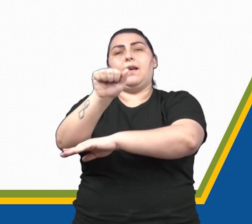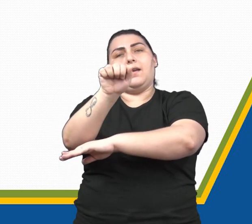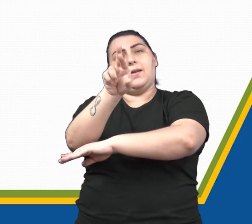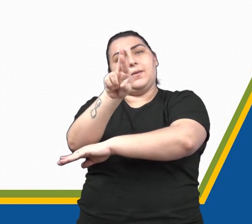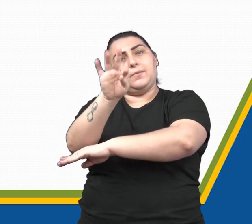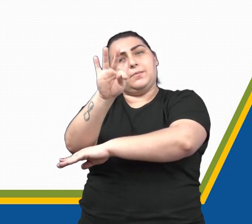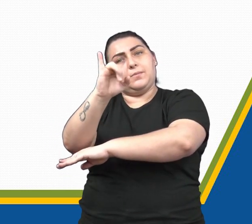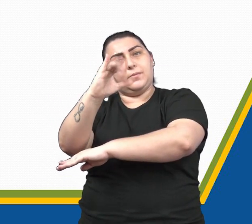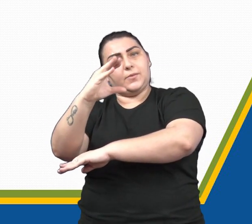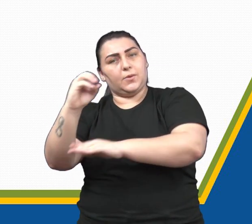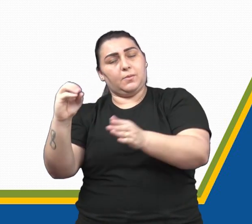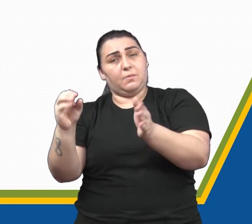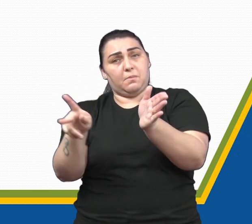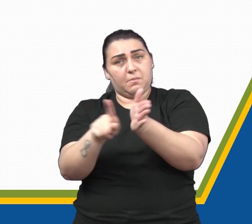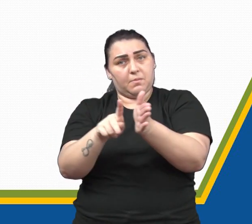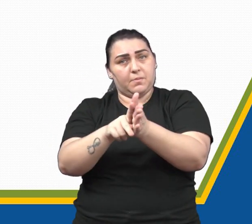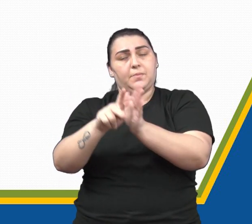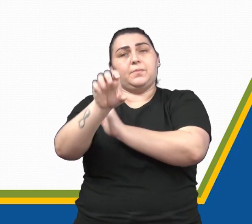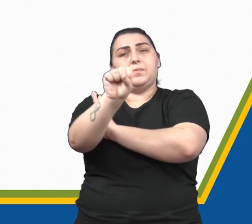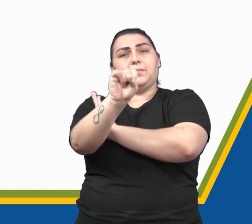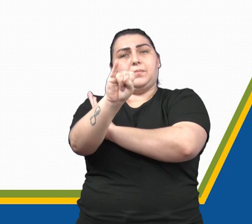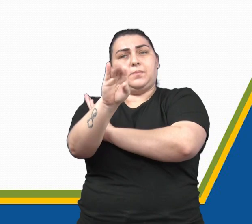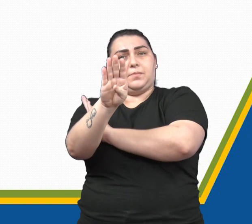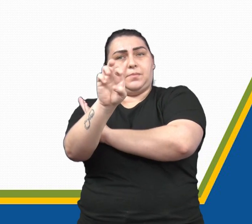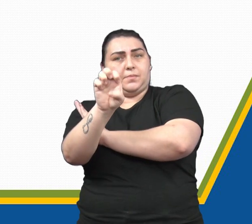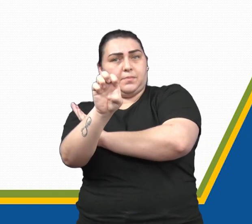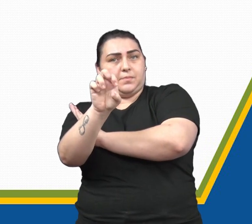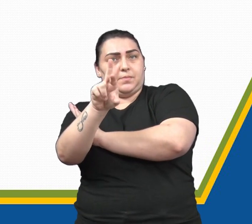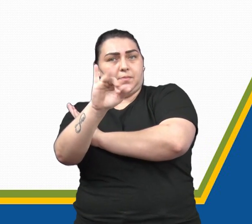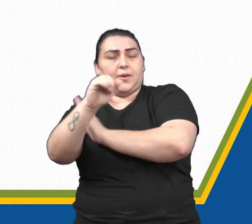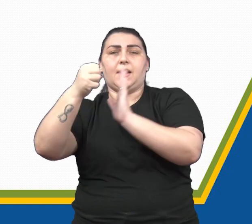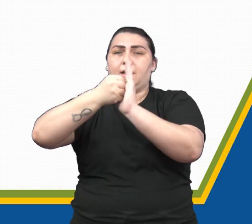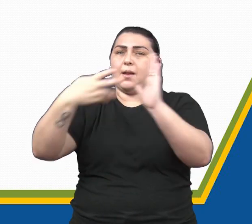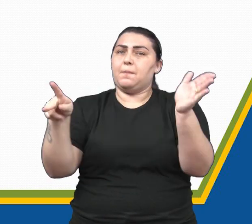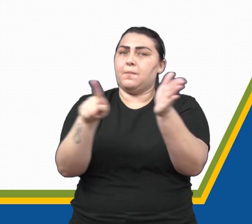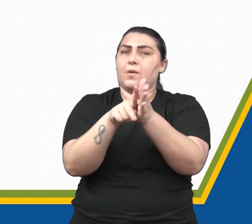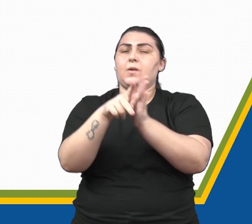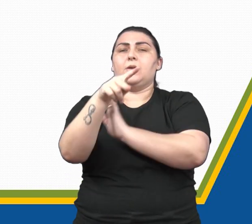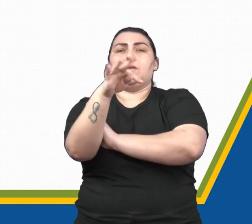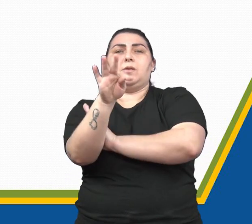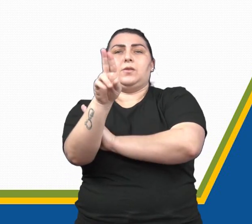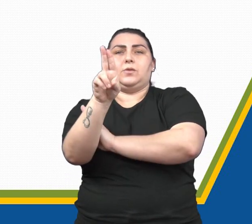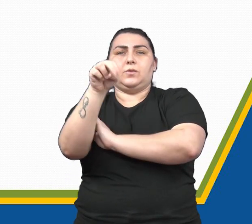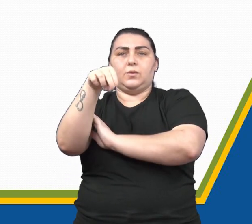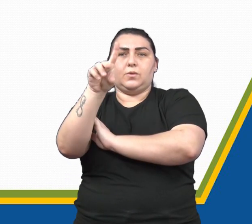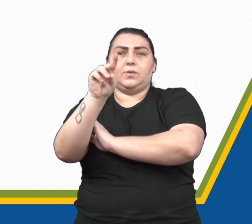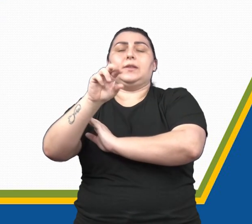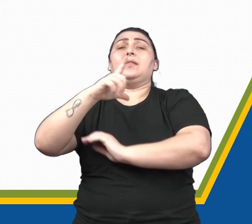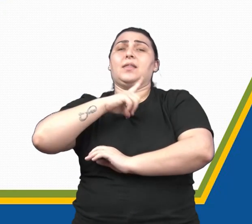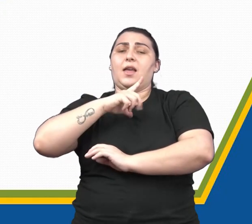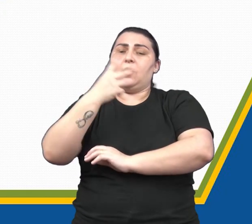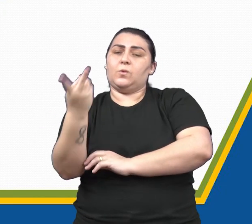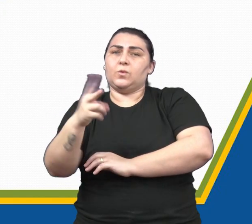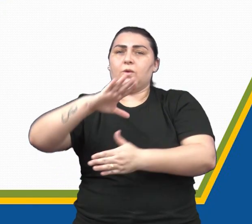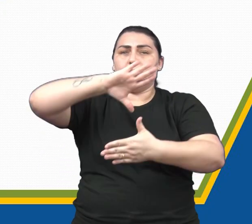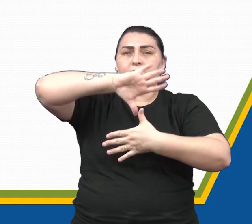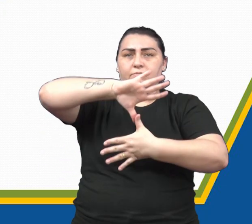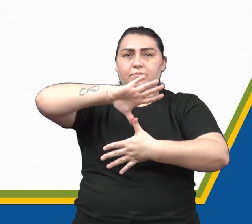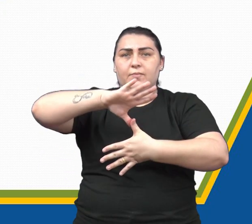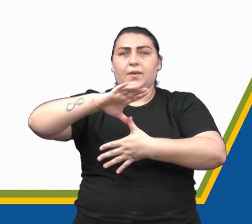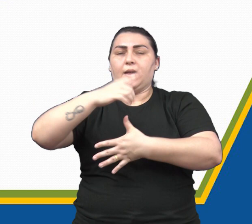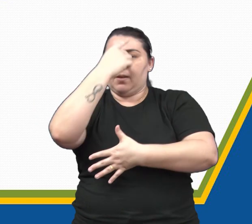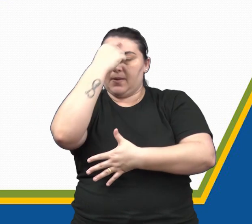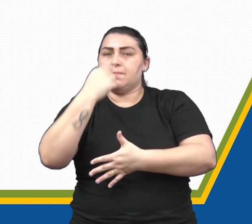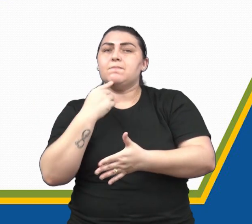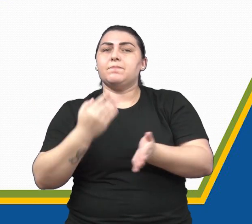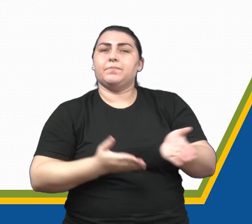ártico da Sibéria, pessoal. Então, essas são características de tundra, tá? Elas se repetem nos dois continentes. Aqui umas imagens para